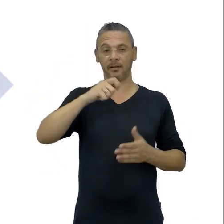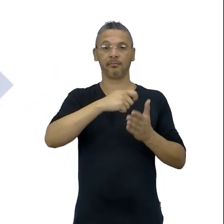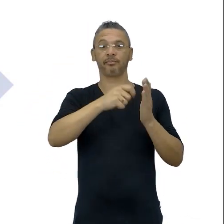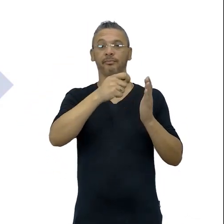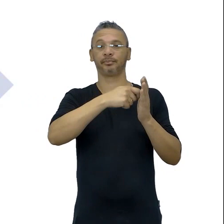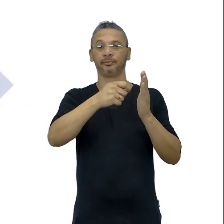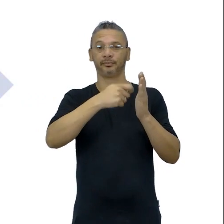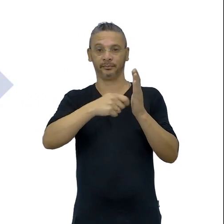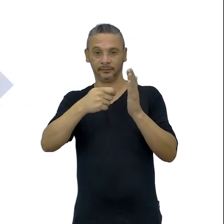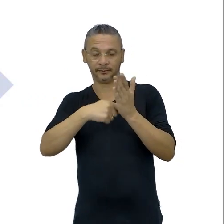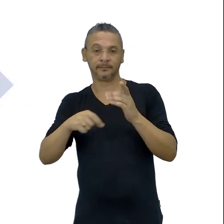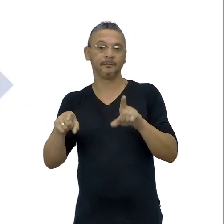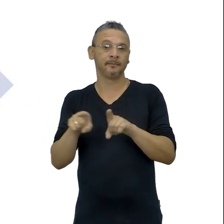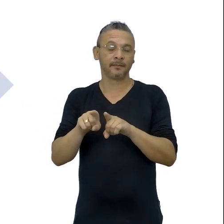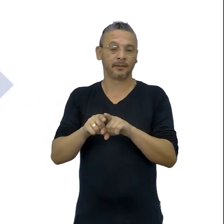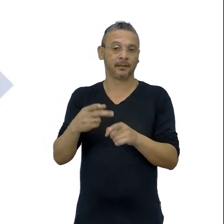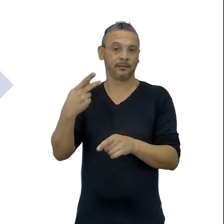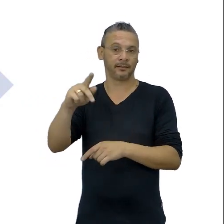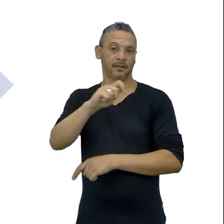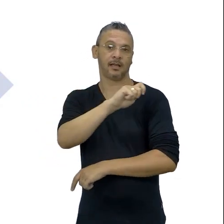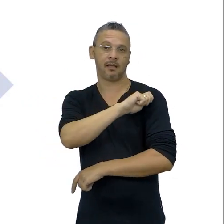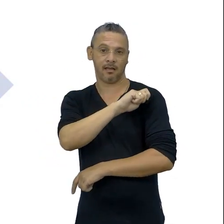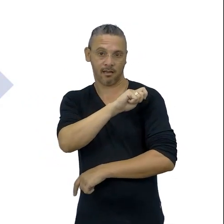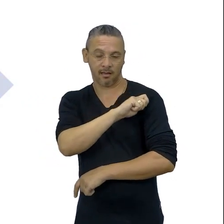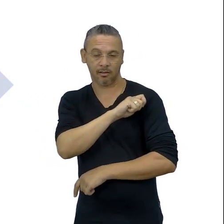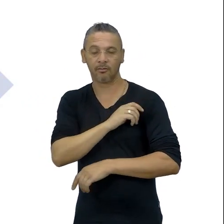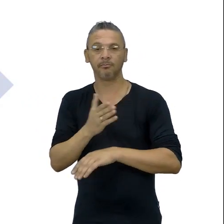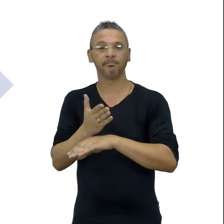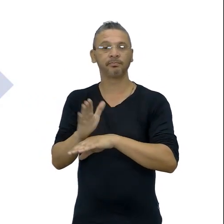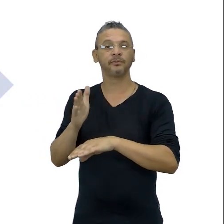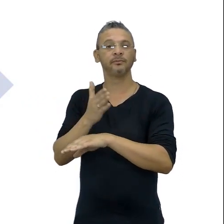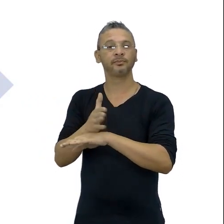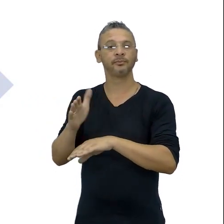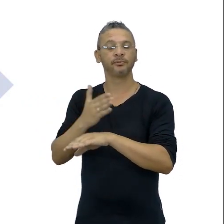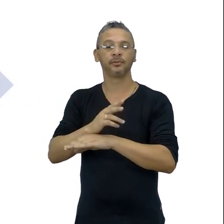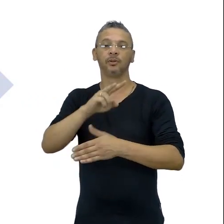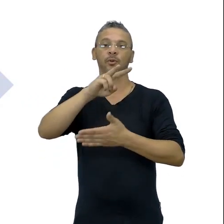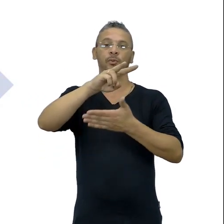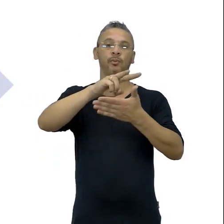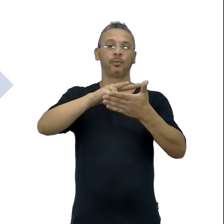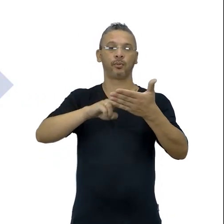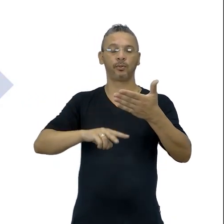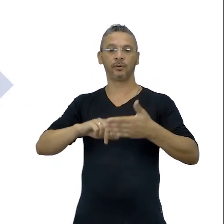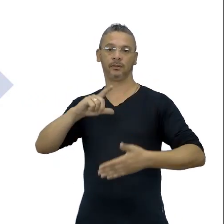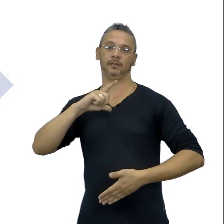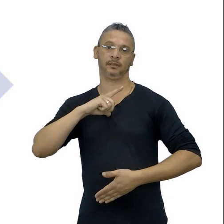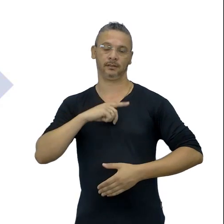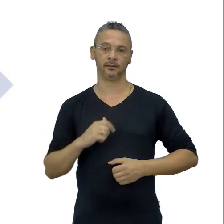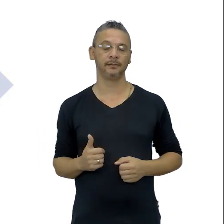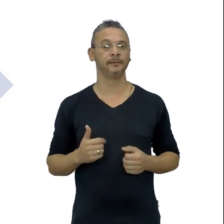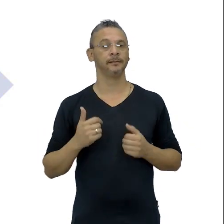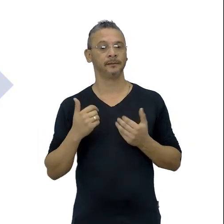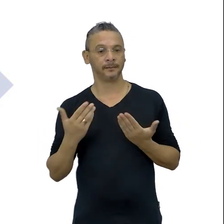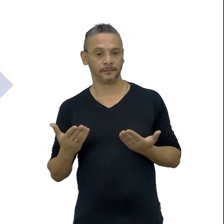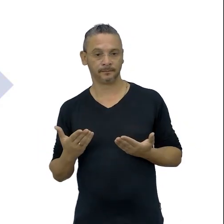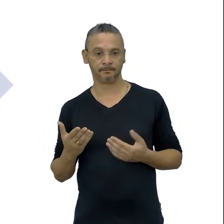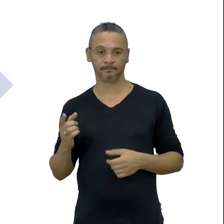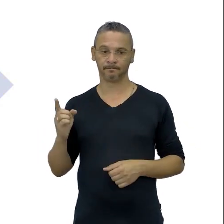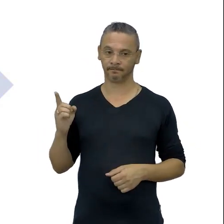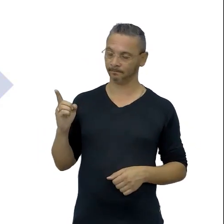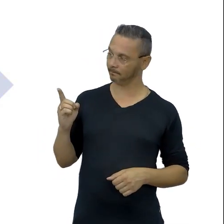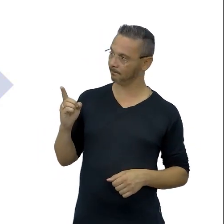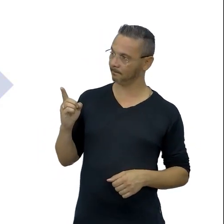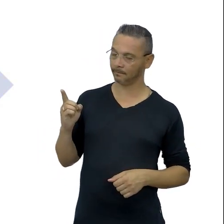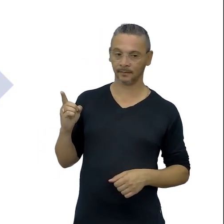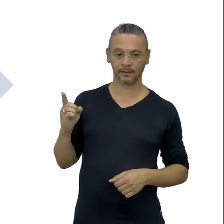escrita pelos estudantes por meio de práticas de leitura e escrita. Já que para